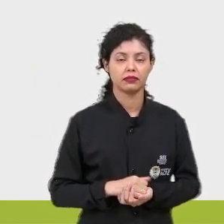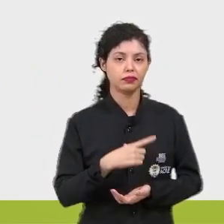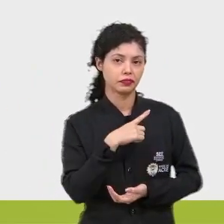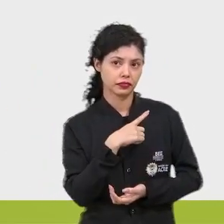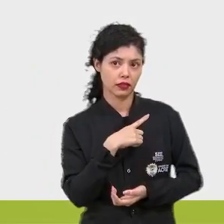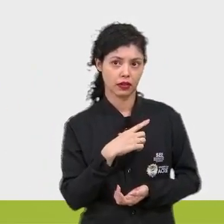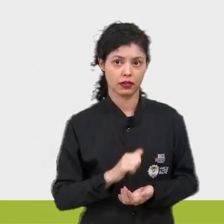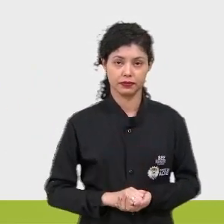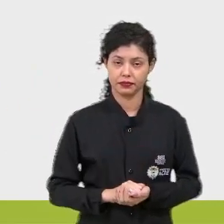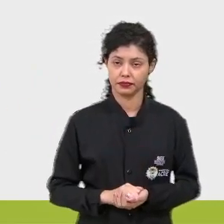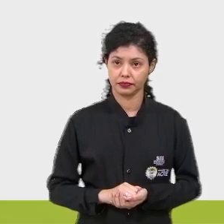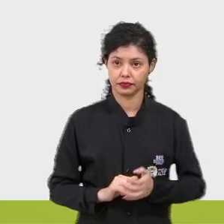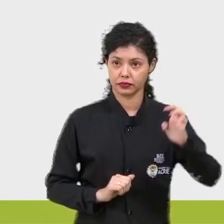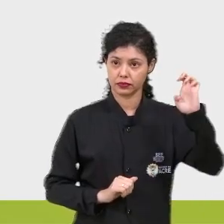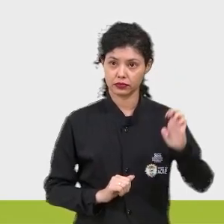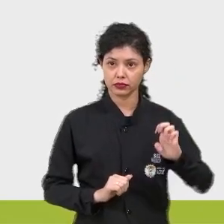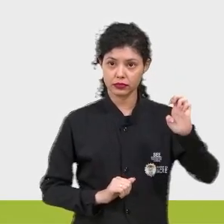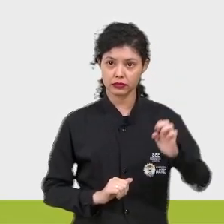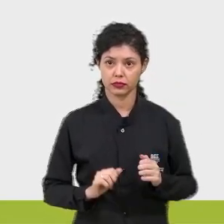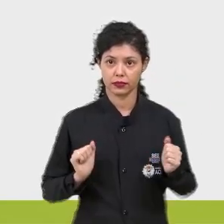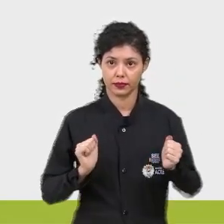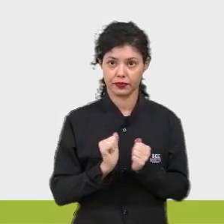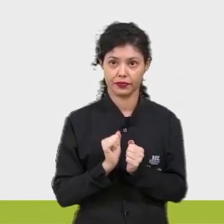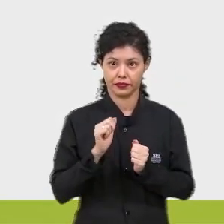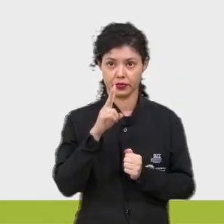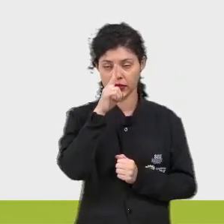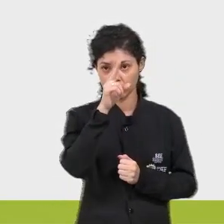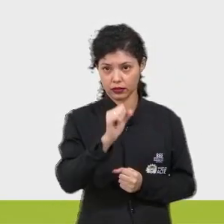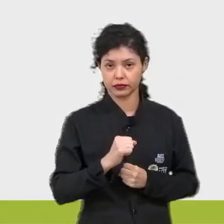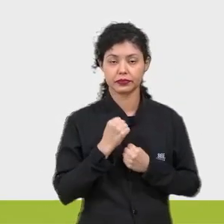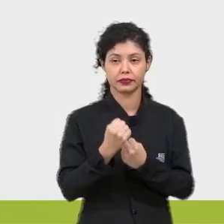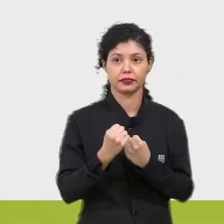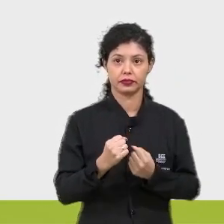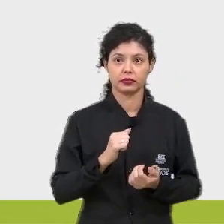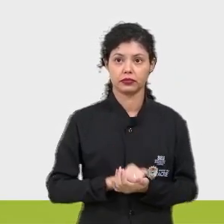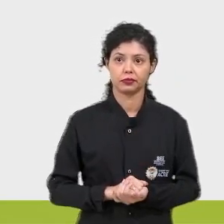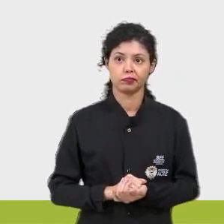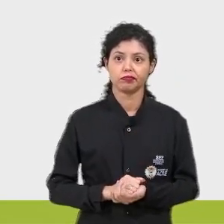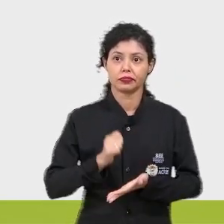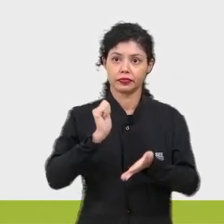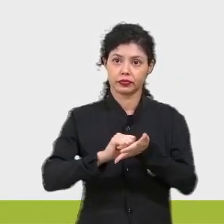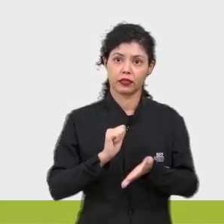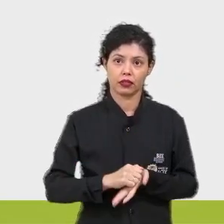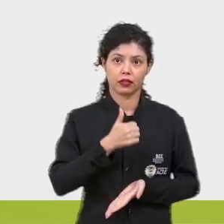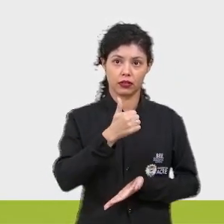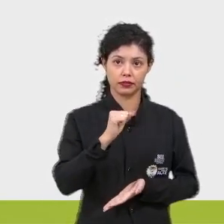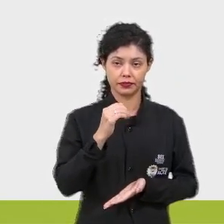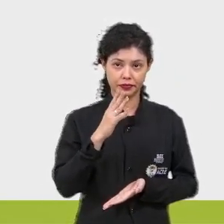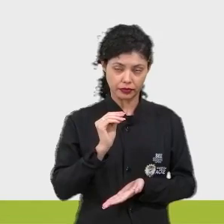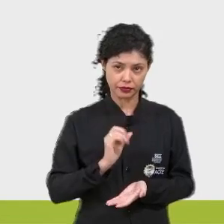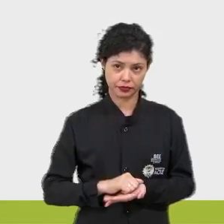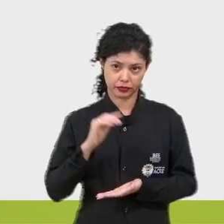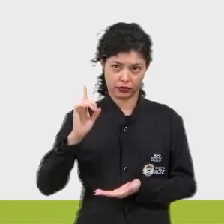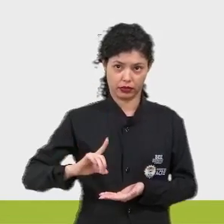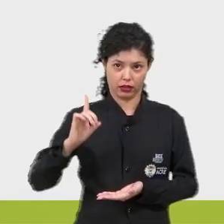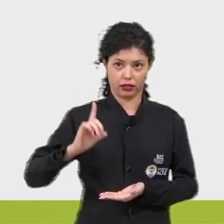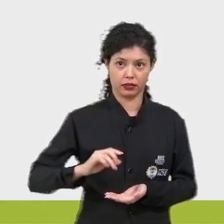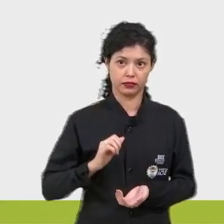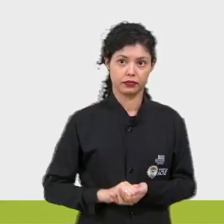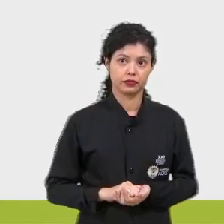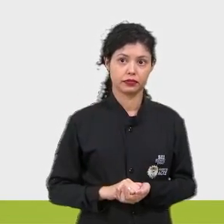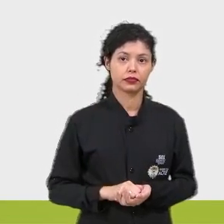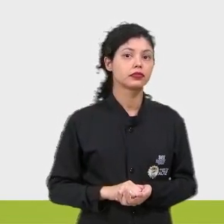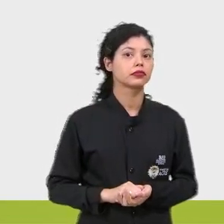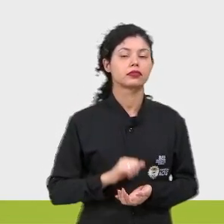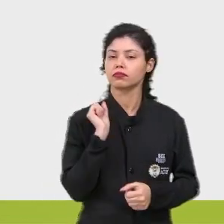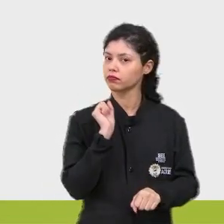nossa esquerda, em cima tem Juntas Somos Mais Fortes, Disque 180, do lado direito, a